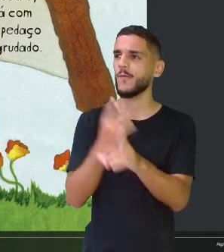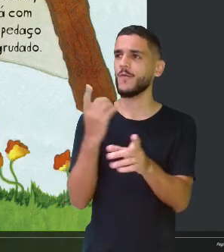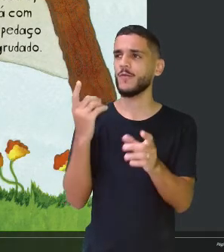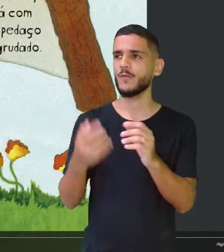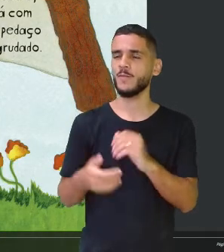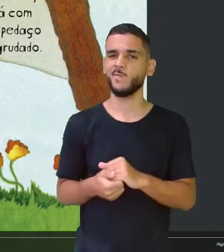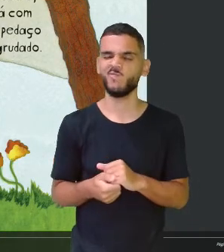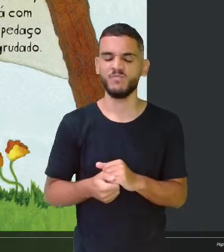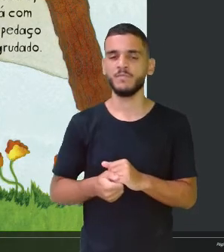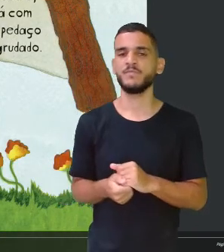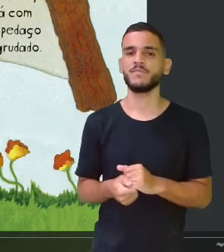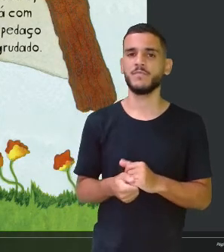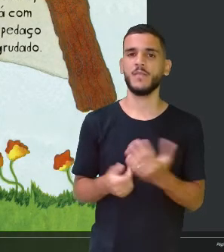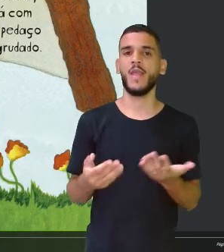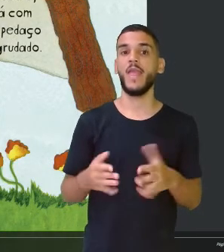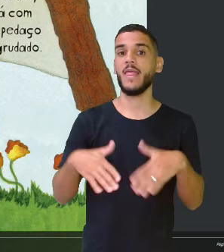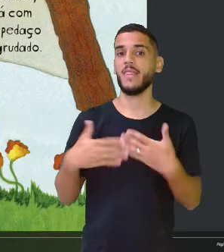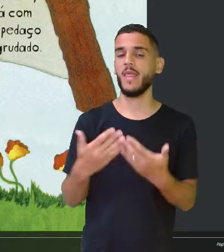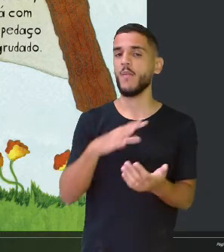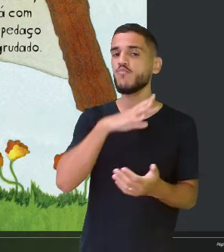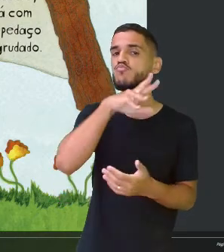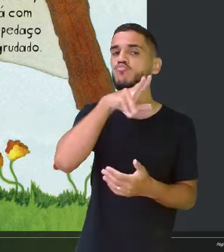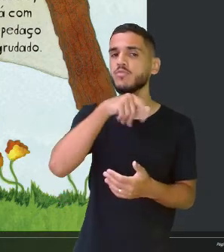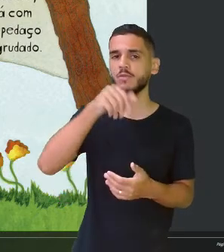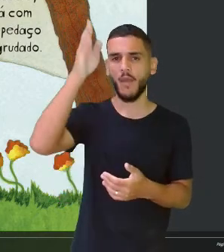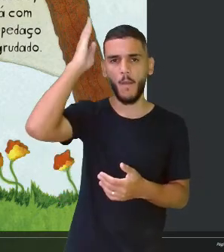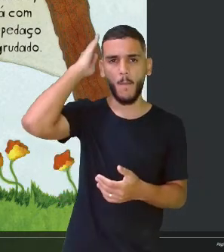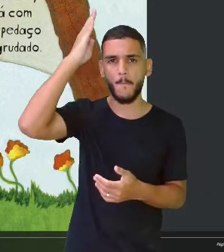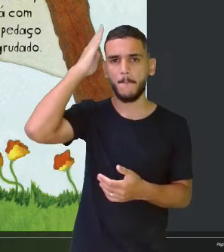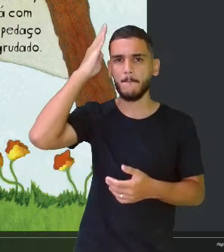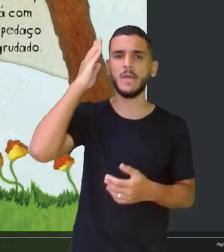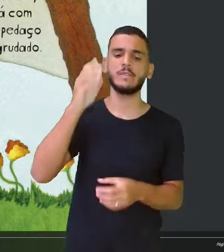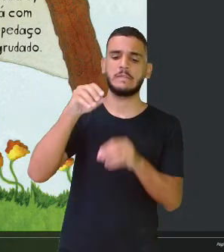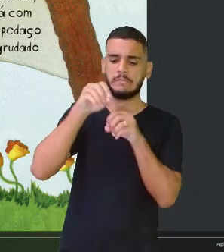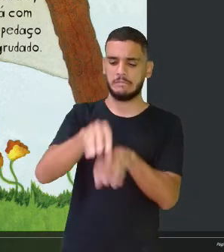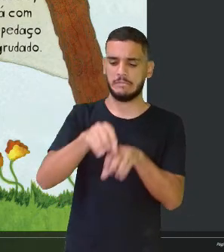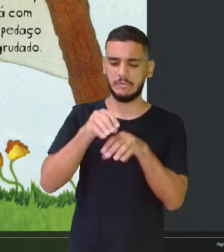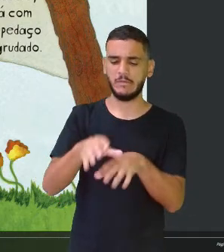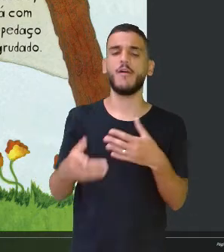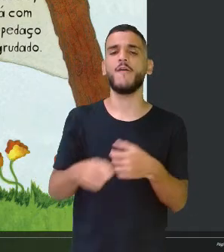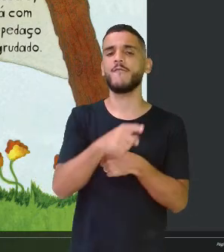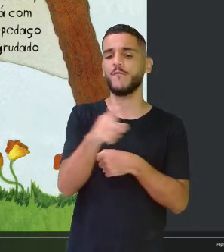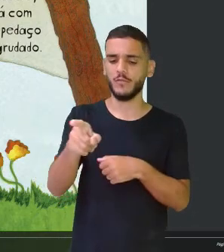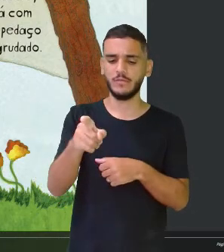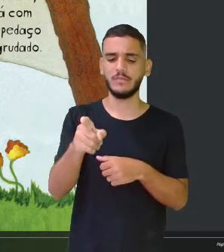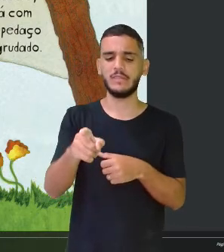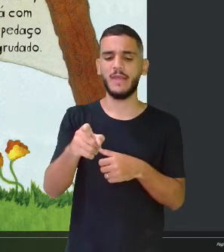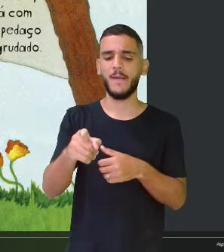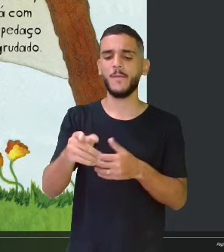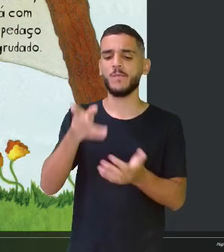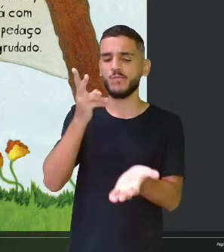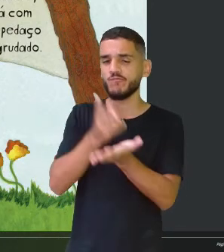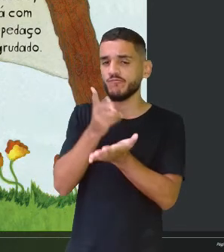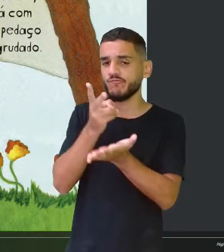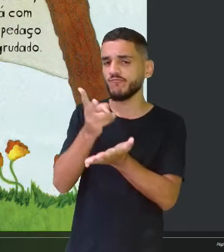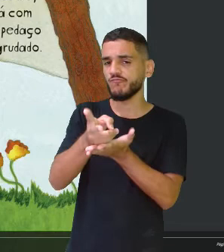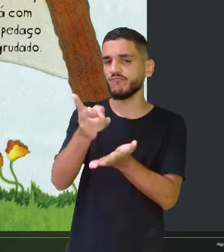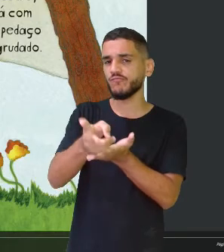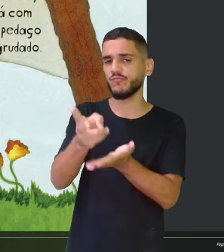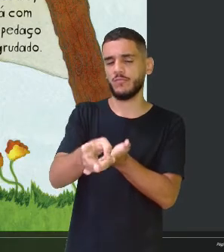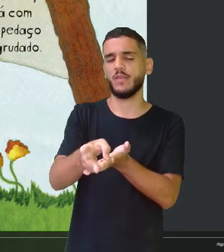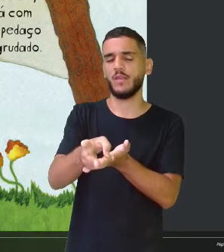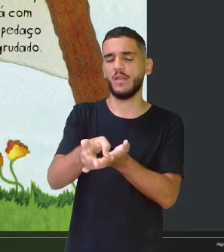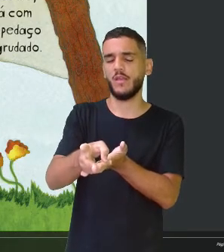O burrico ensinou para ele, né? Disse assim, ó, você segue em frente. Passa pela árvore dos tamancos e pelo lago dos